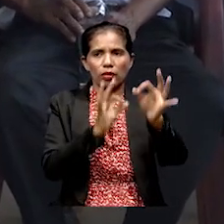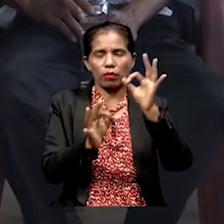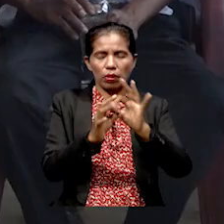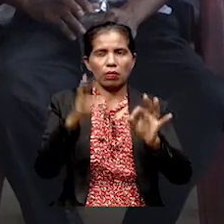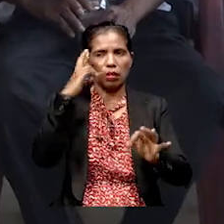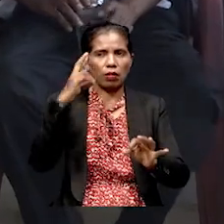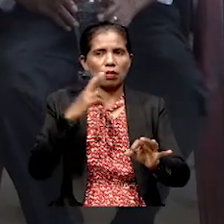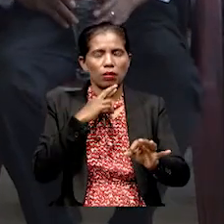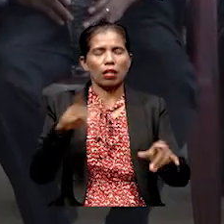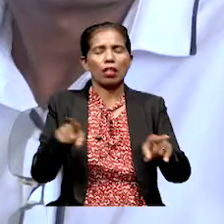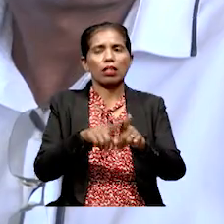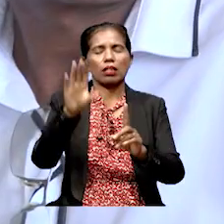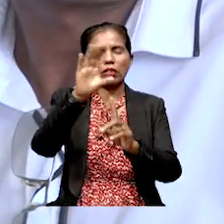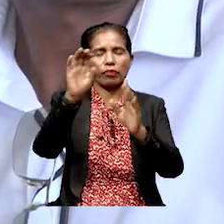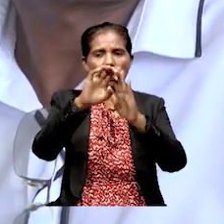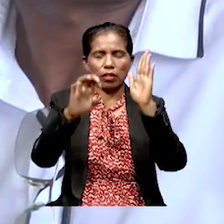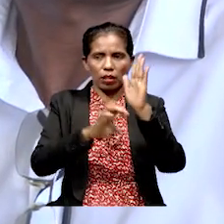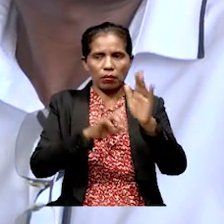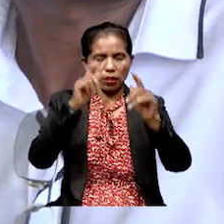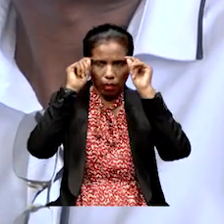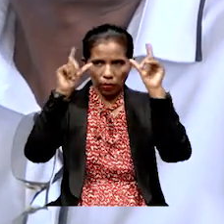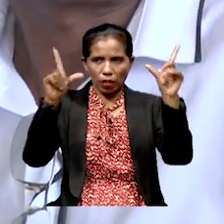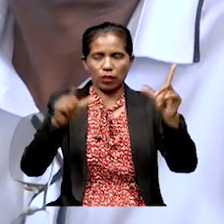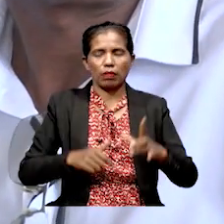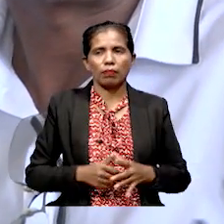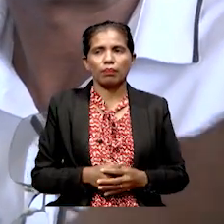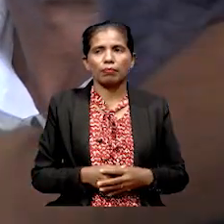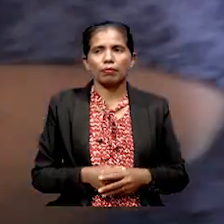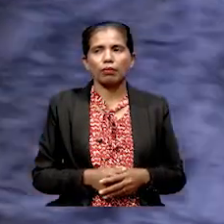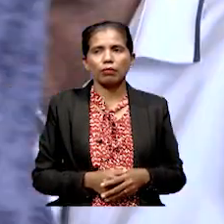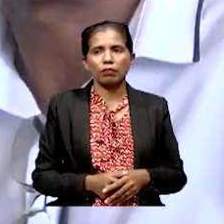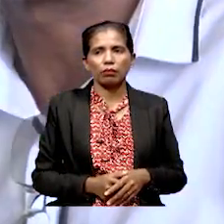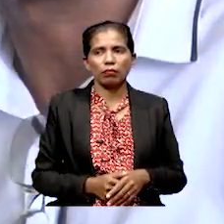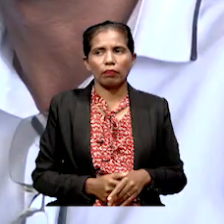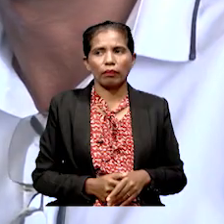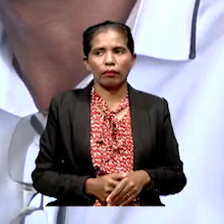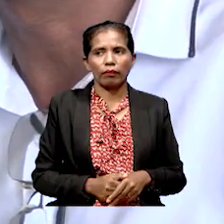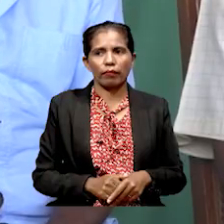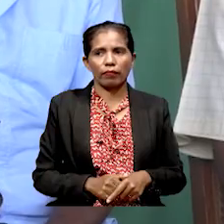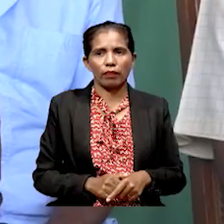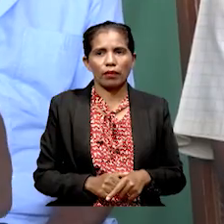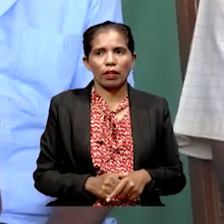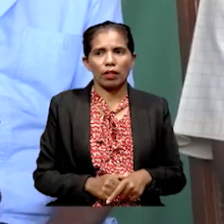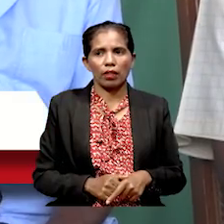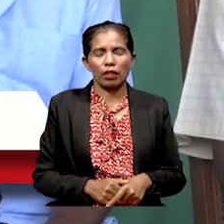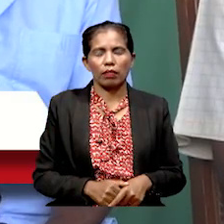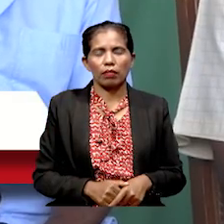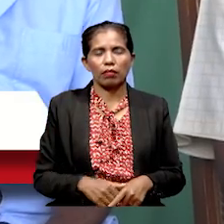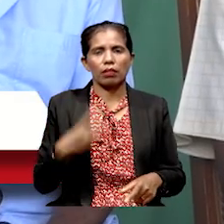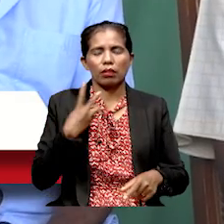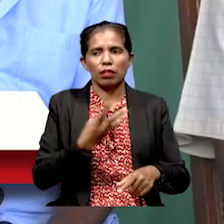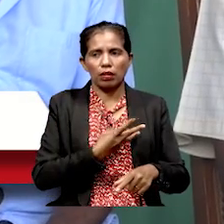Zorta, ato sai chefe Estado, Timor-Lestenian. Ainda sem Estado frágil, no meu estado de frágil, de sei